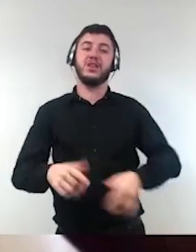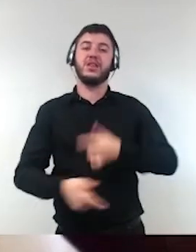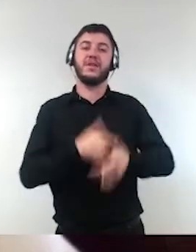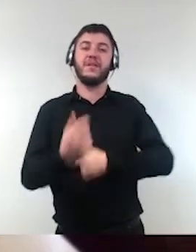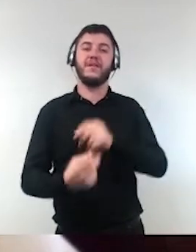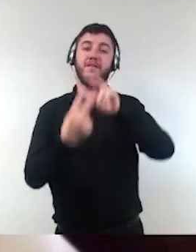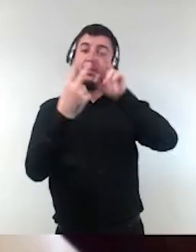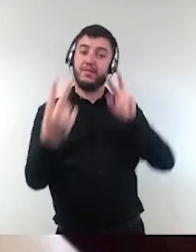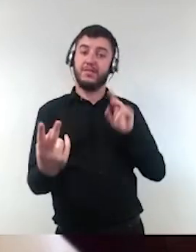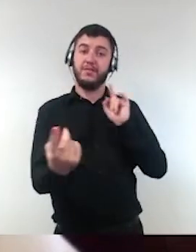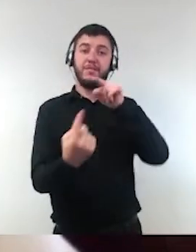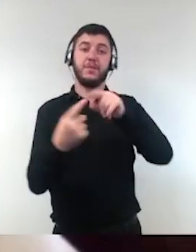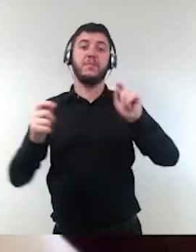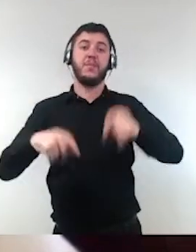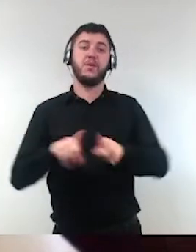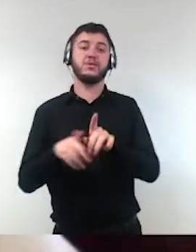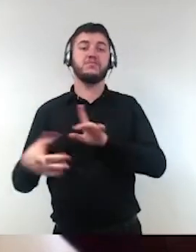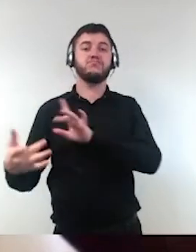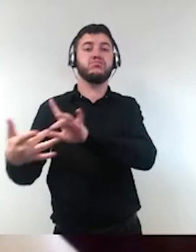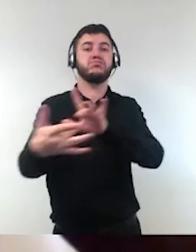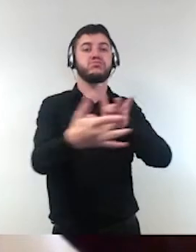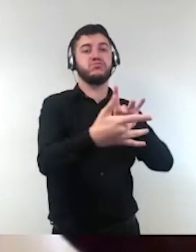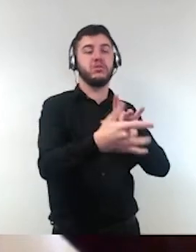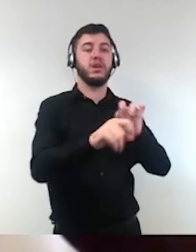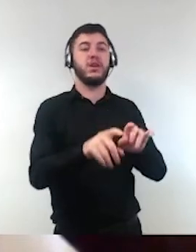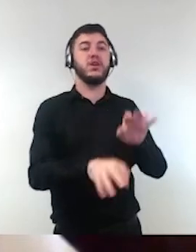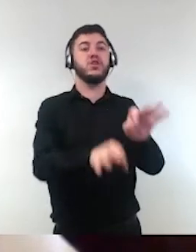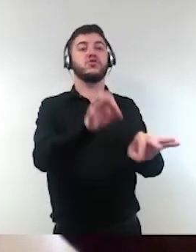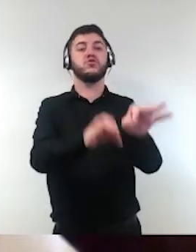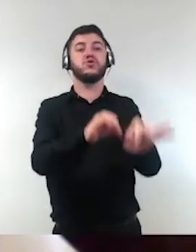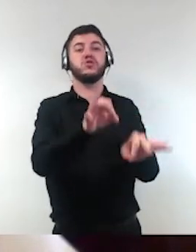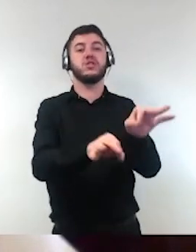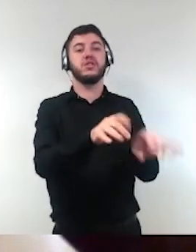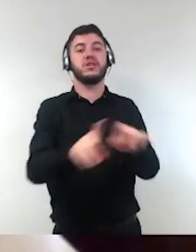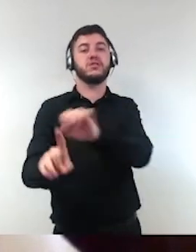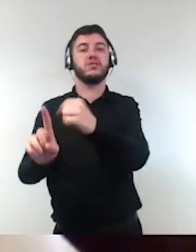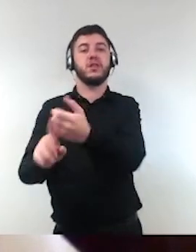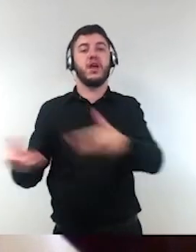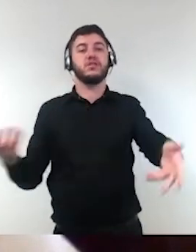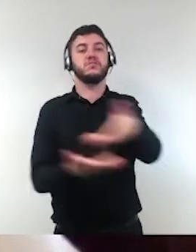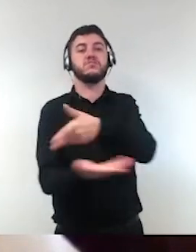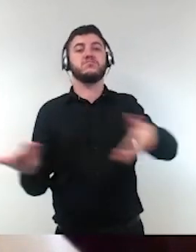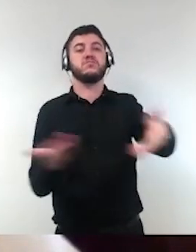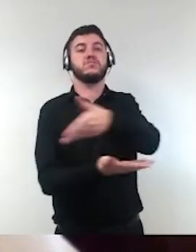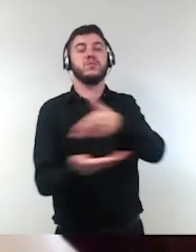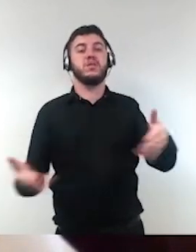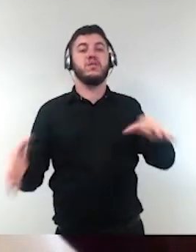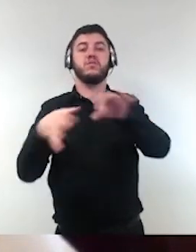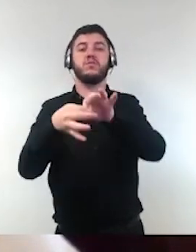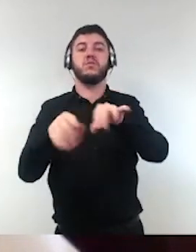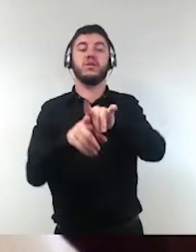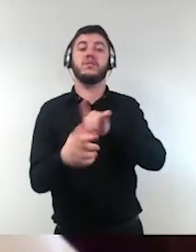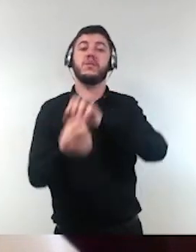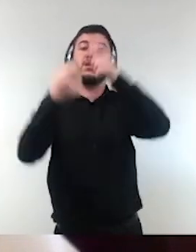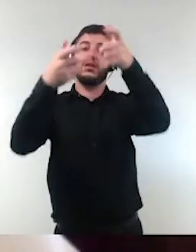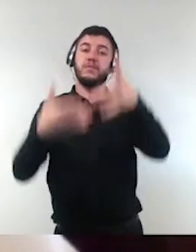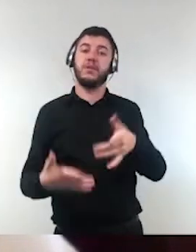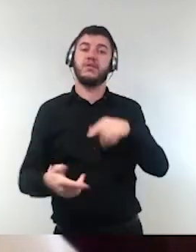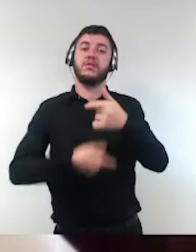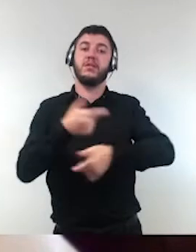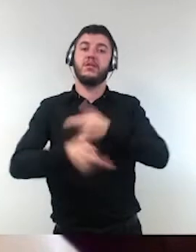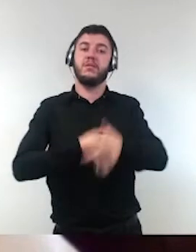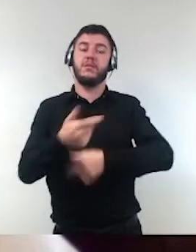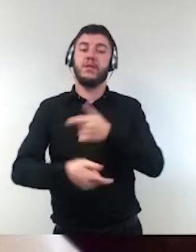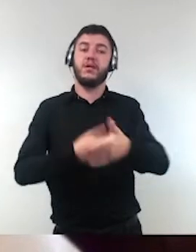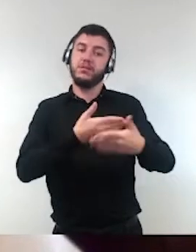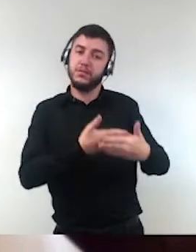tentando aproximar, né, Noêmia, a justiça da sociedade e explicar o que nós temos feito durante esse período